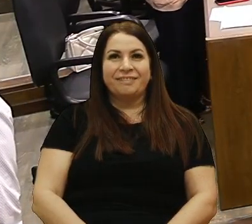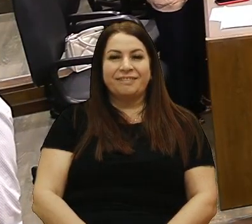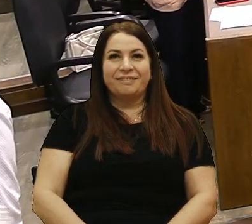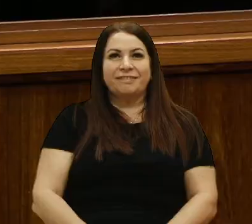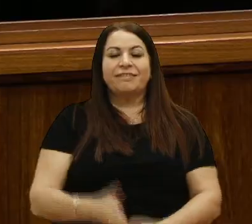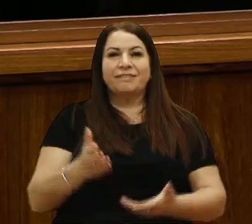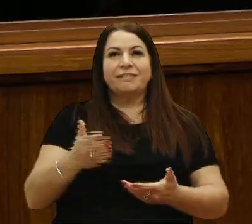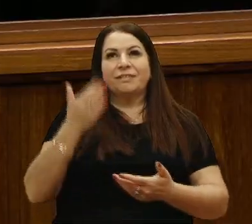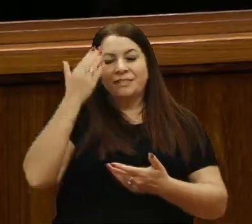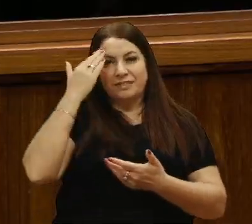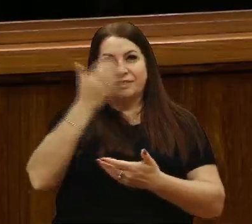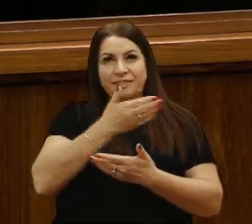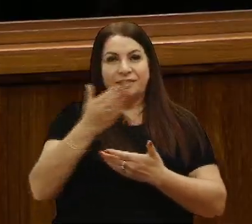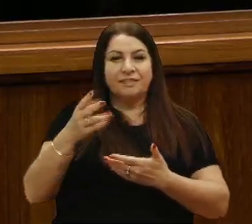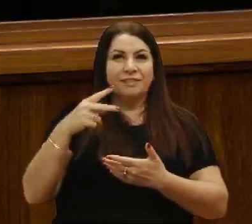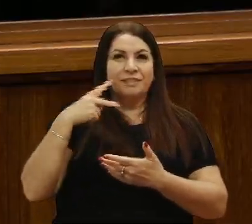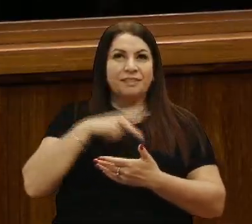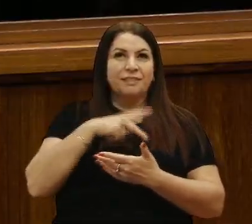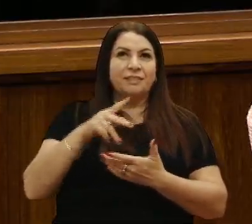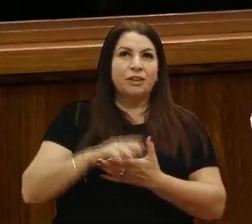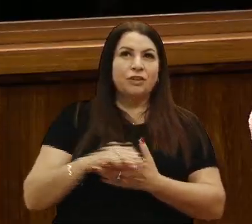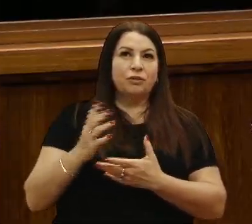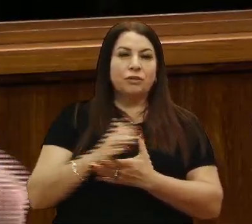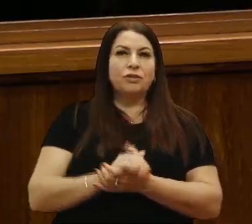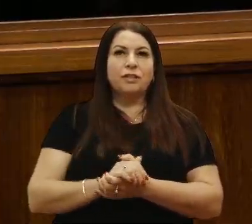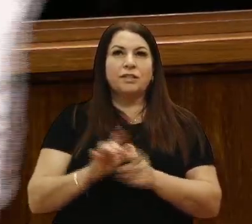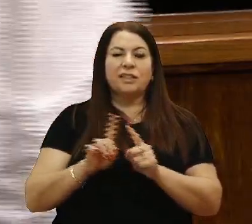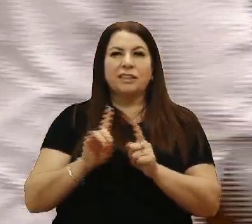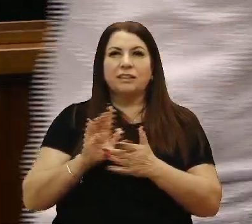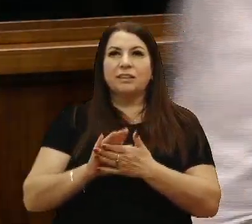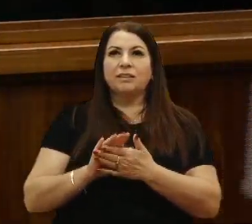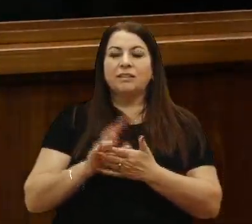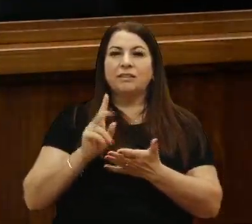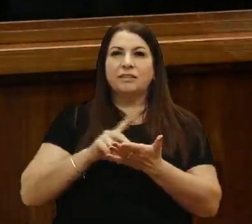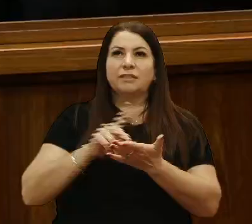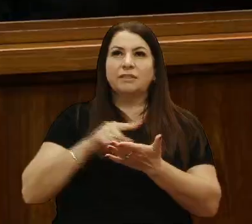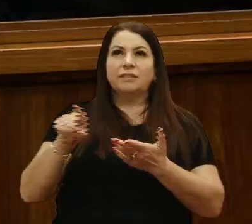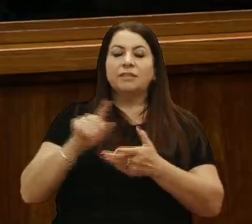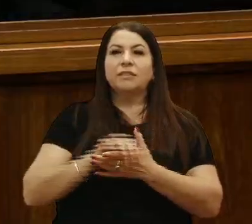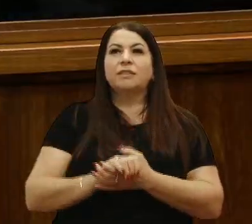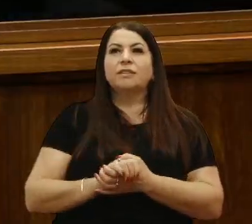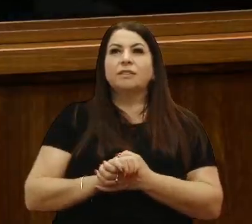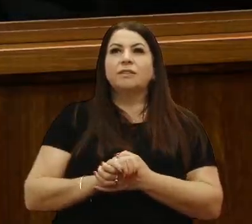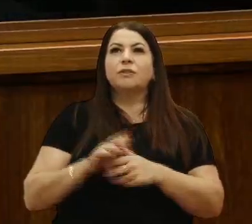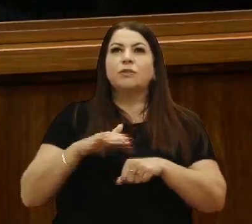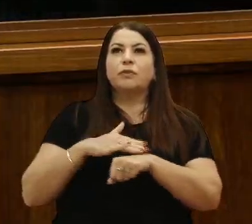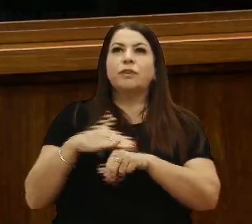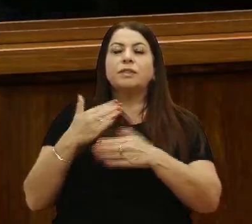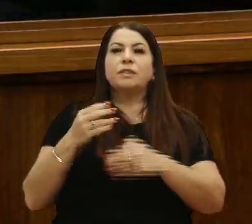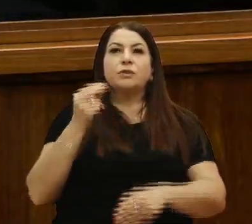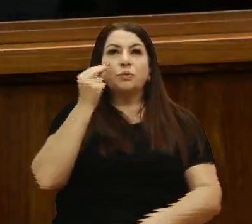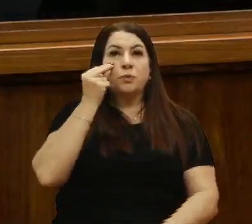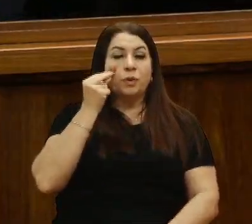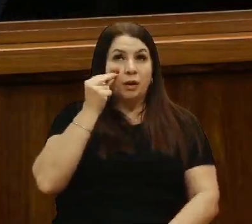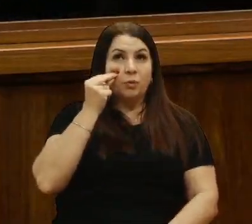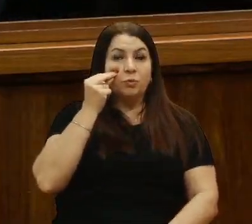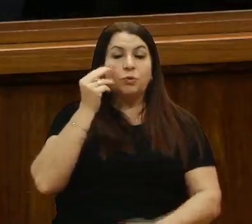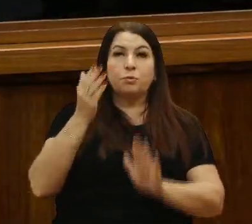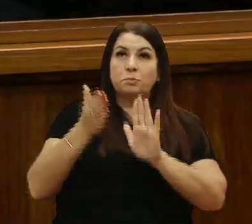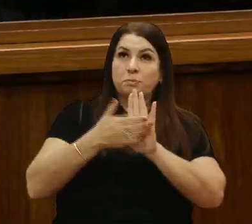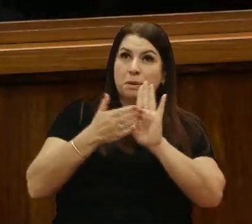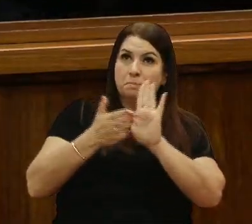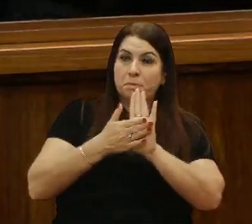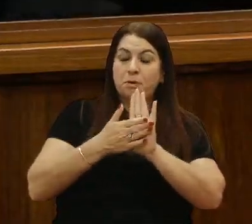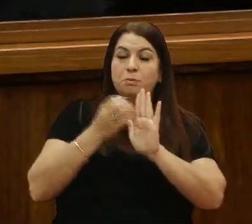Muito obrigada, senhora presidente. De fato, eu estava aqui conversando com o vereador Cláudio, uma pauta